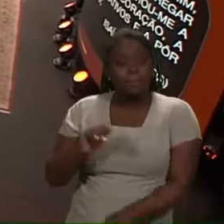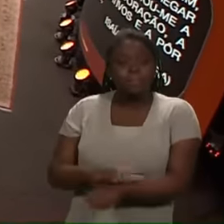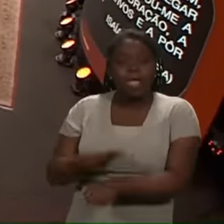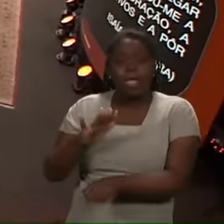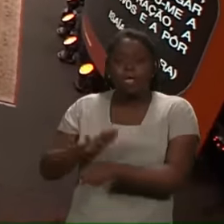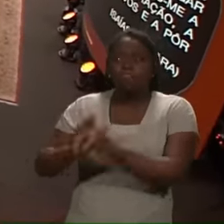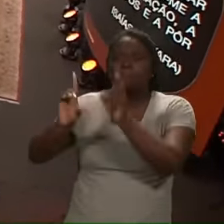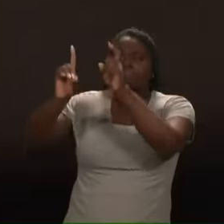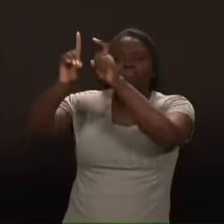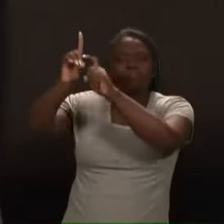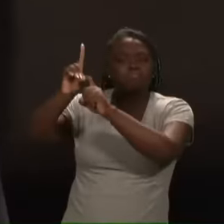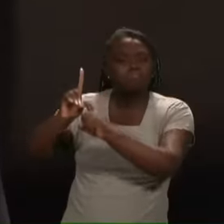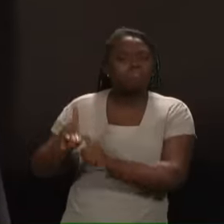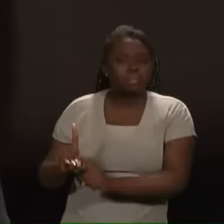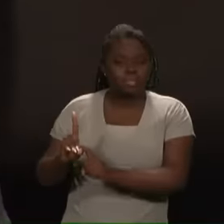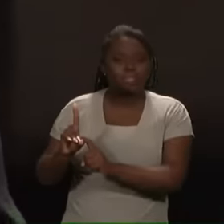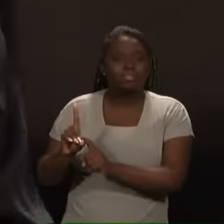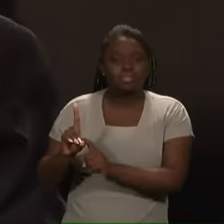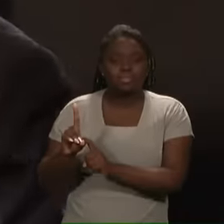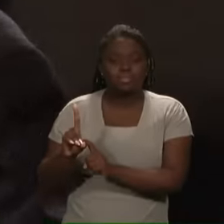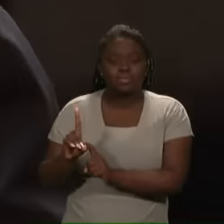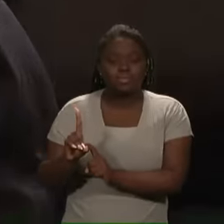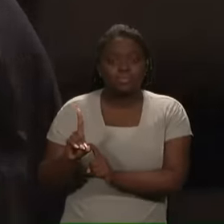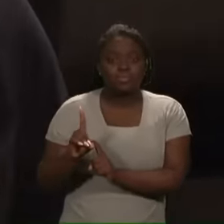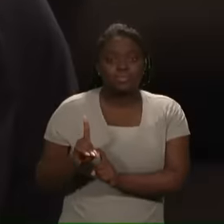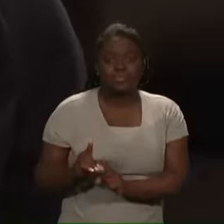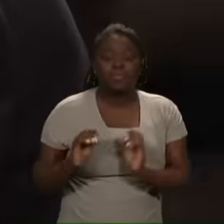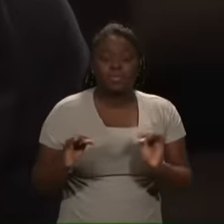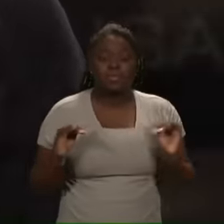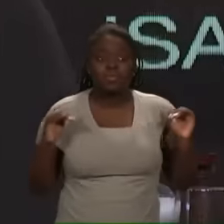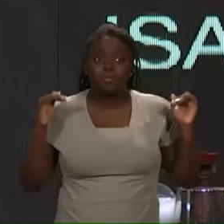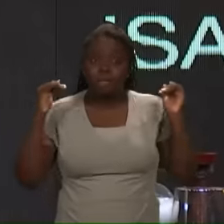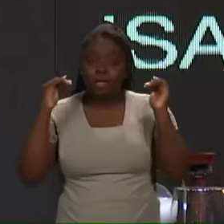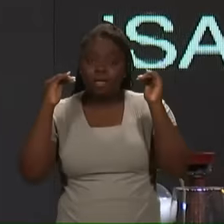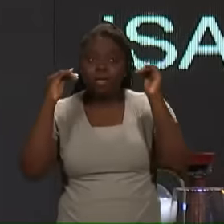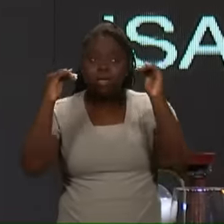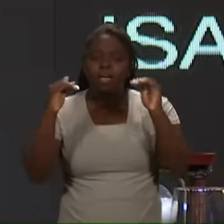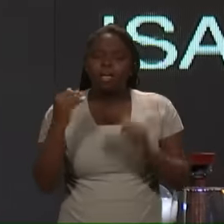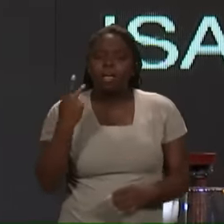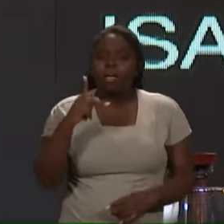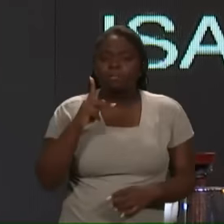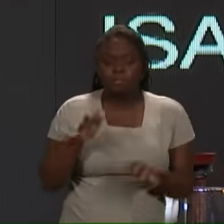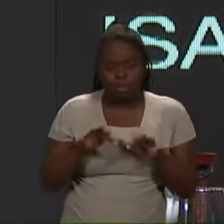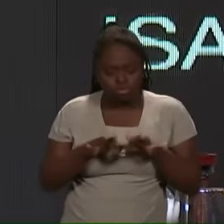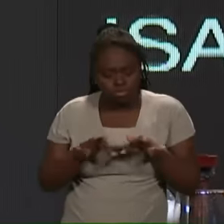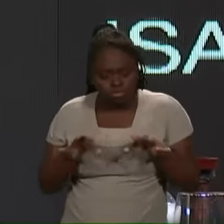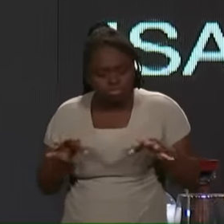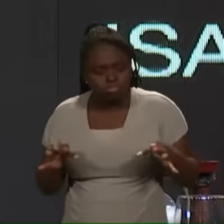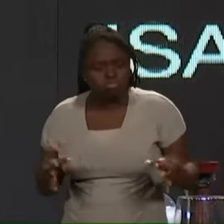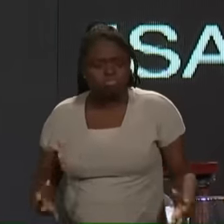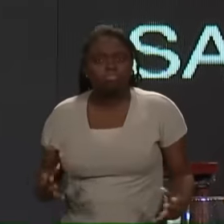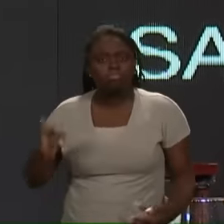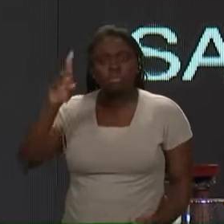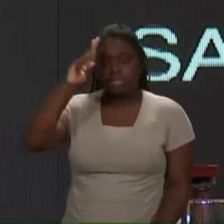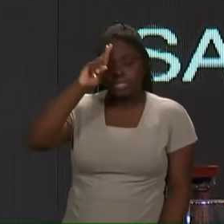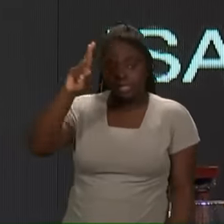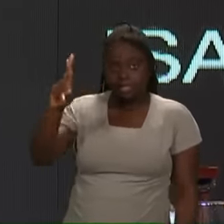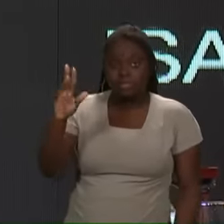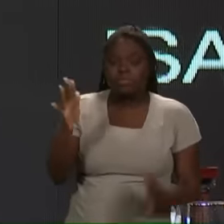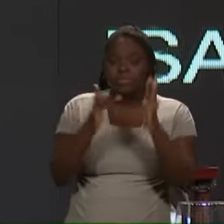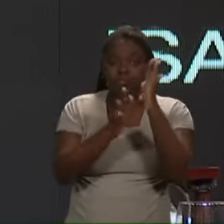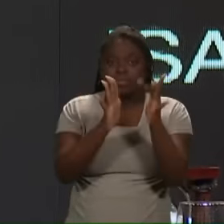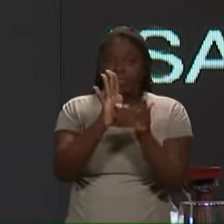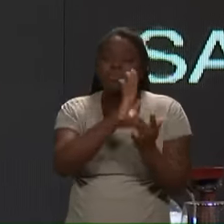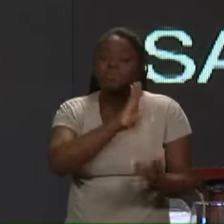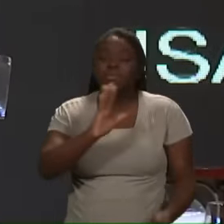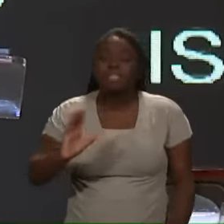sua dependência do Espírito, quanto maior for sempre a sua rendição ao Senhor. Jesus